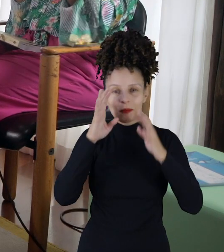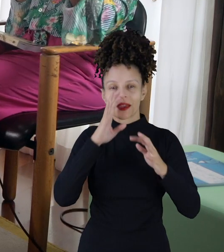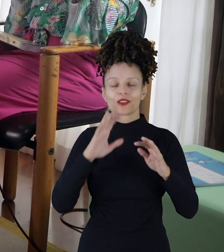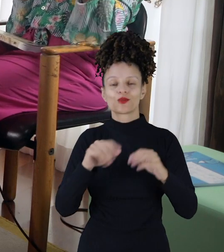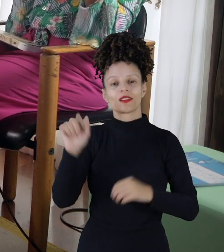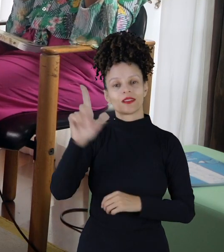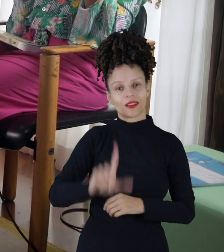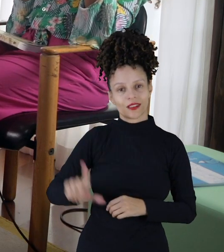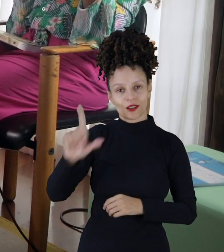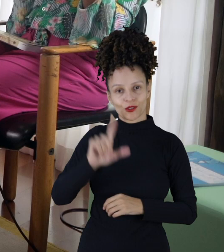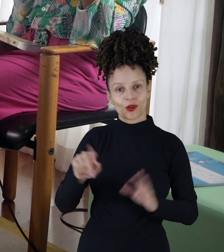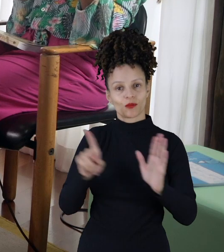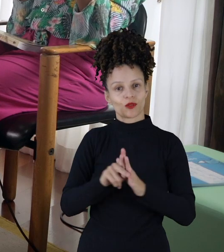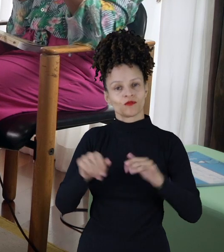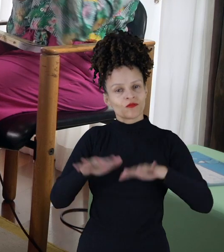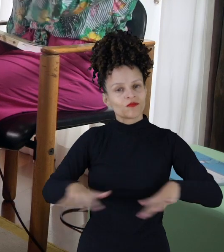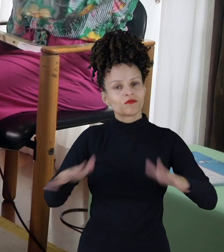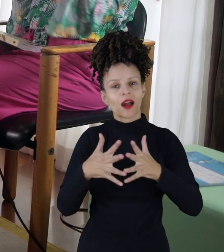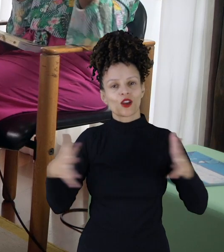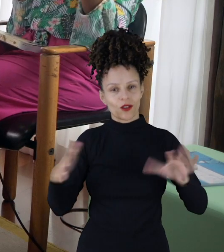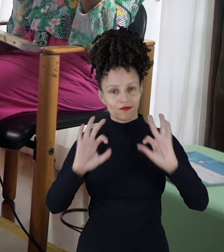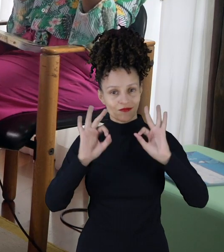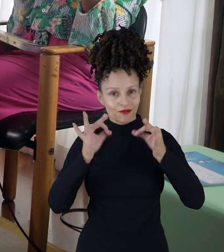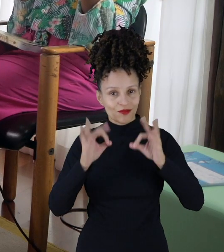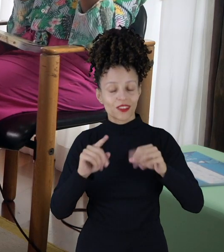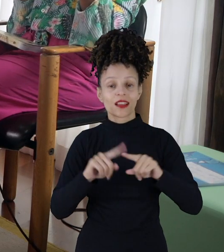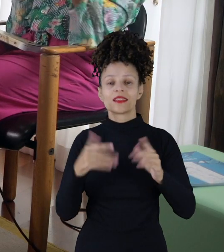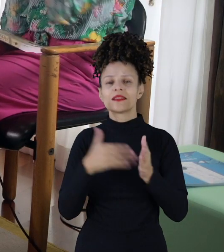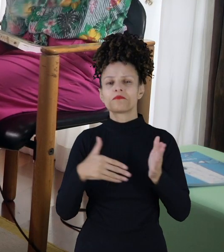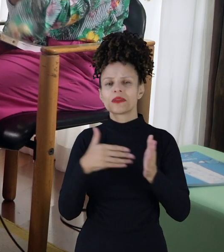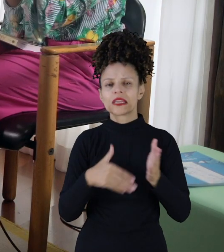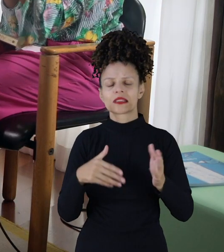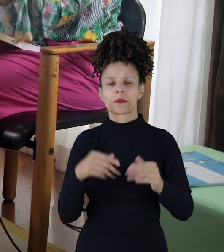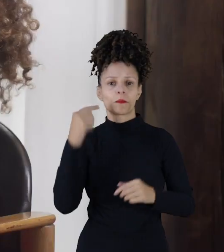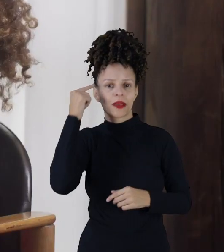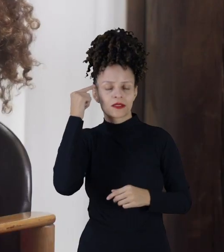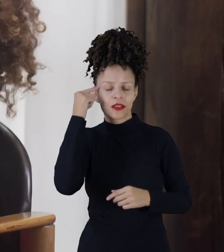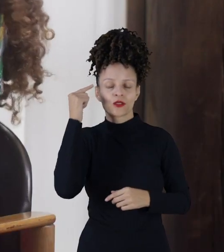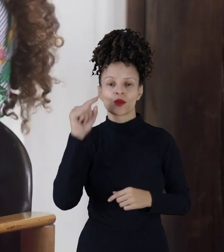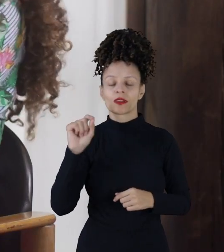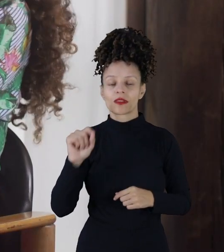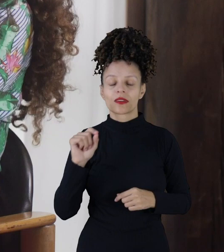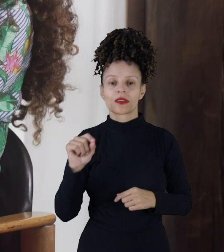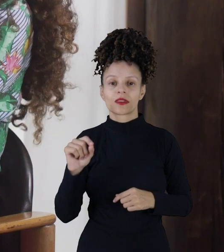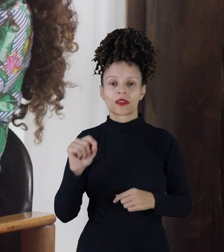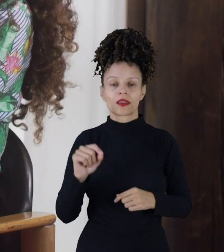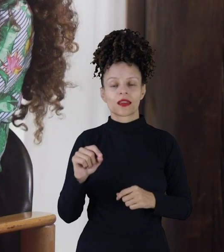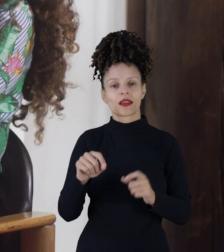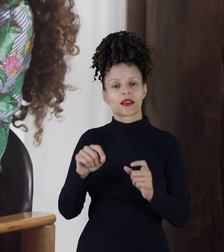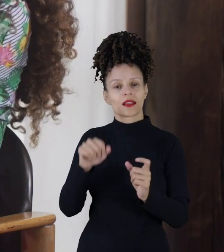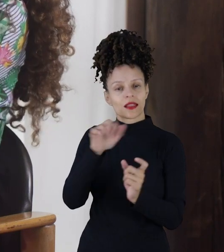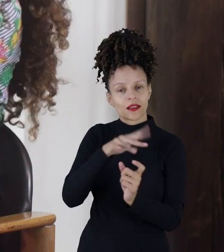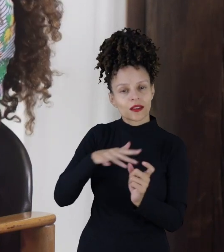encantamento com a literatura num campo muito maior, porque é isso, né? Às vezes a gente limita muito pensando que